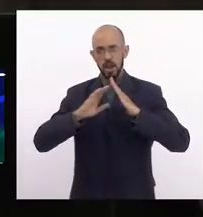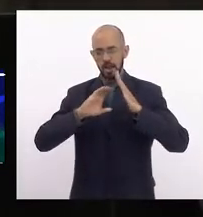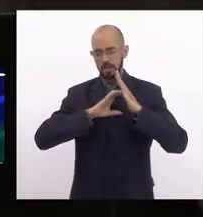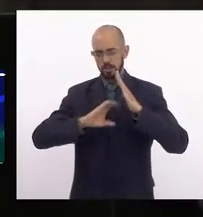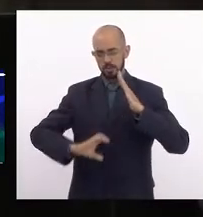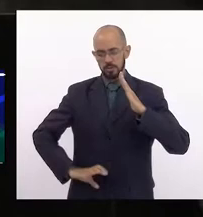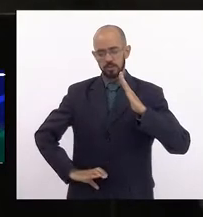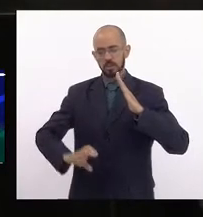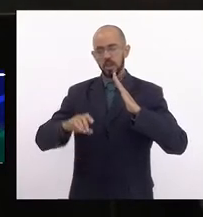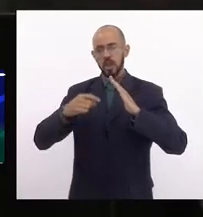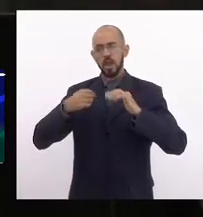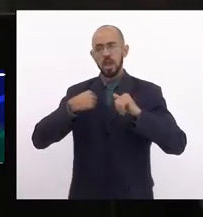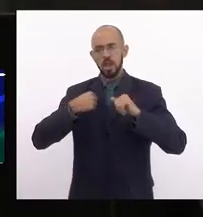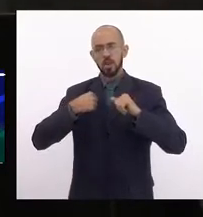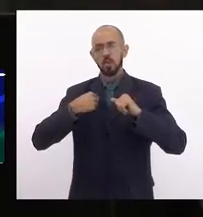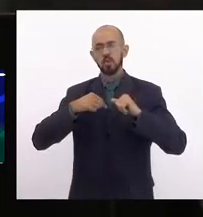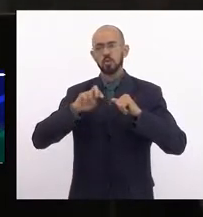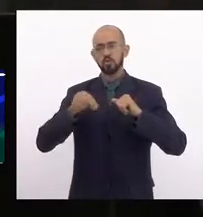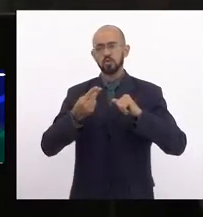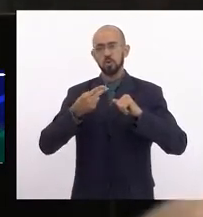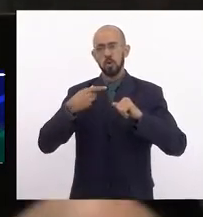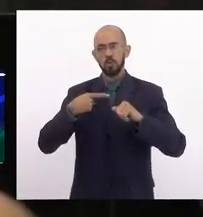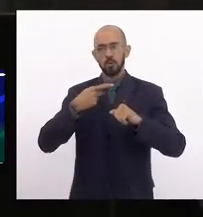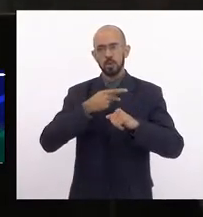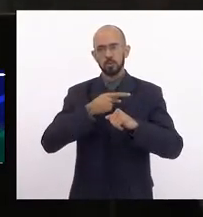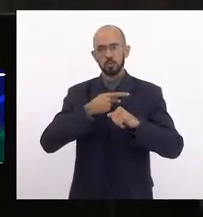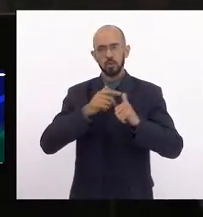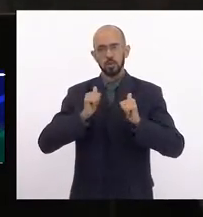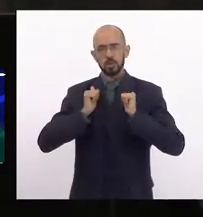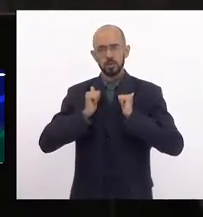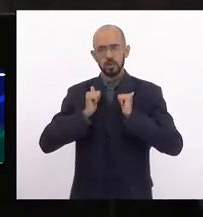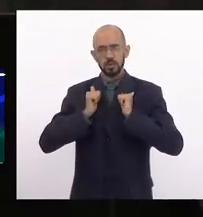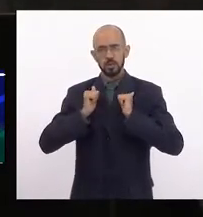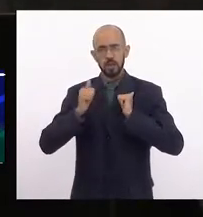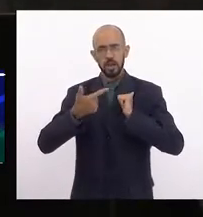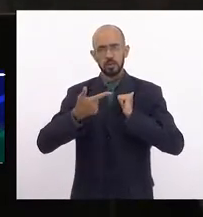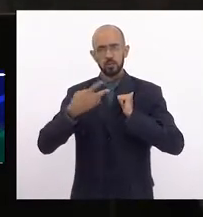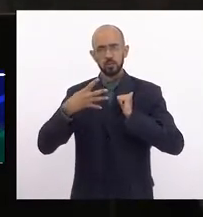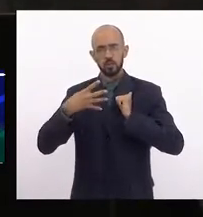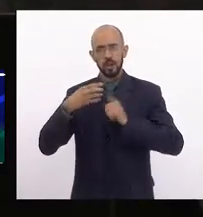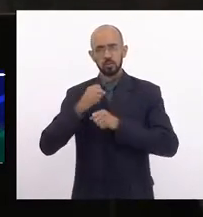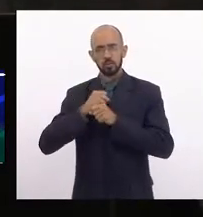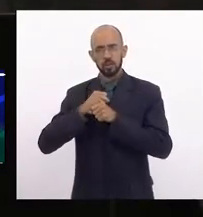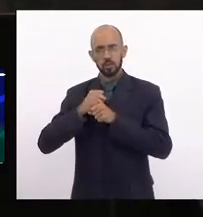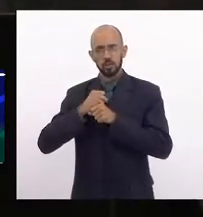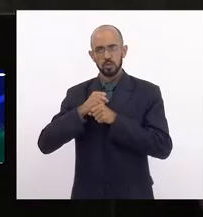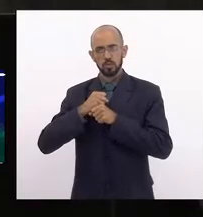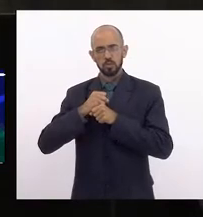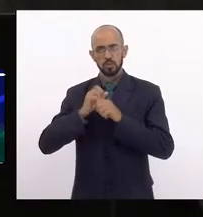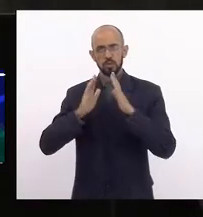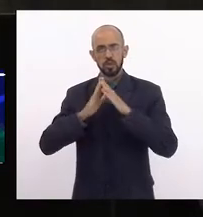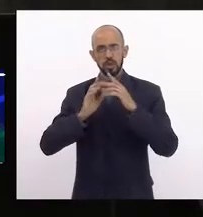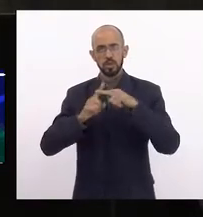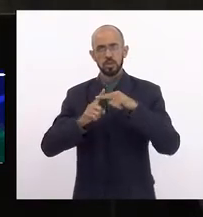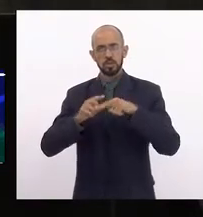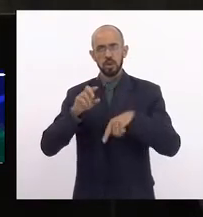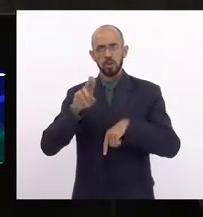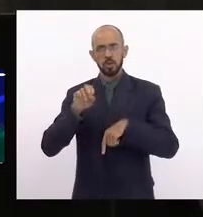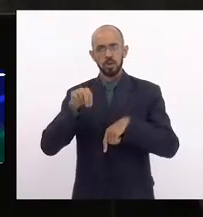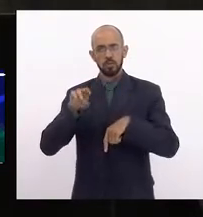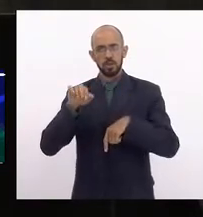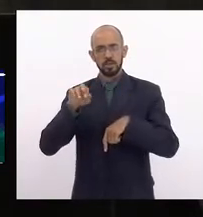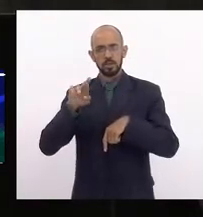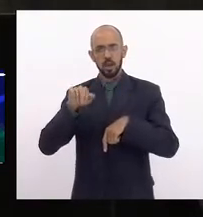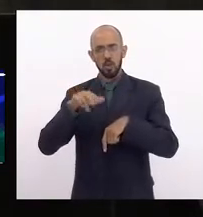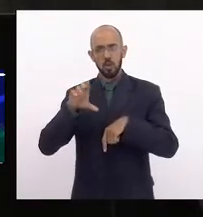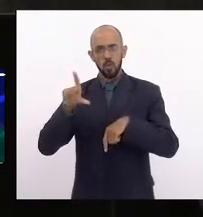pastor licenciado da Igreja Universal do Reino de Deus a 24 anos tem um orgulho de dizer isso porque se não fosse o Evangelho é não